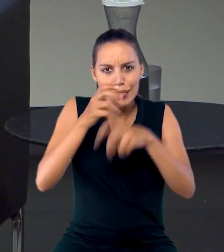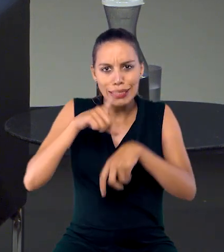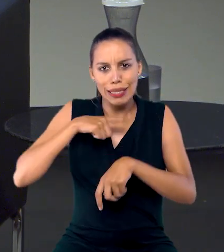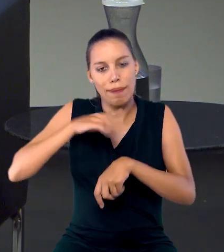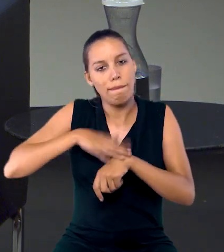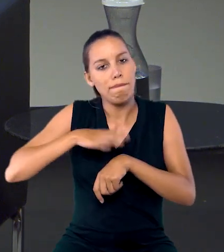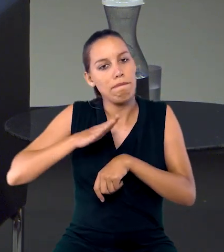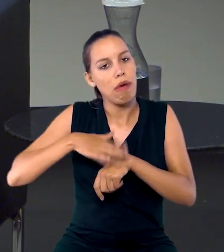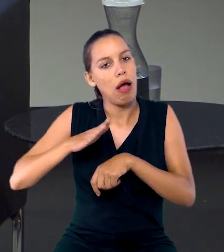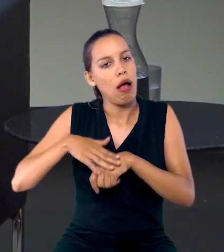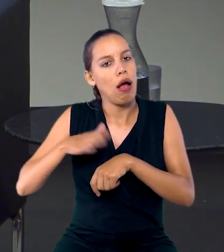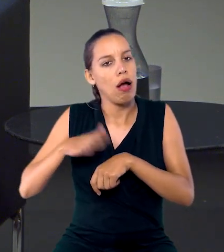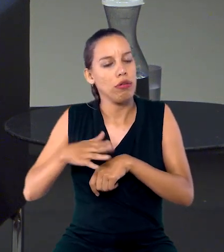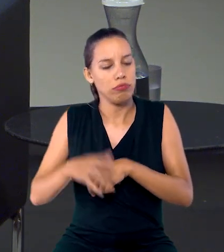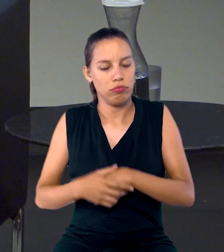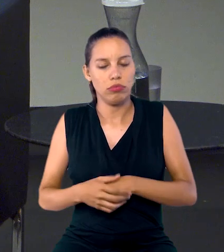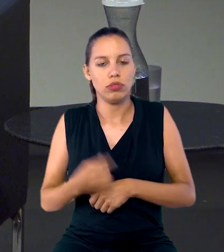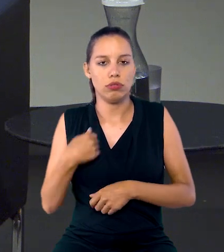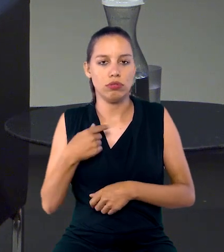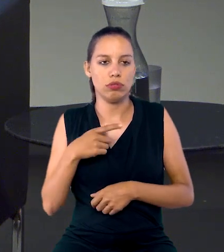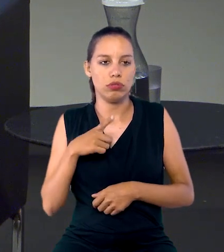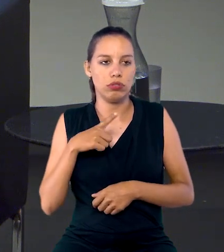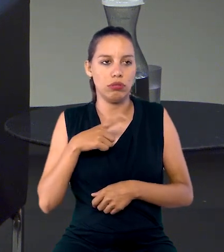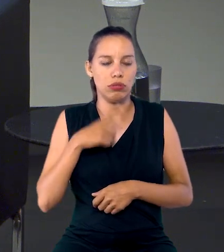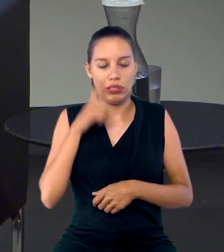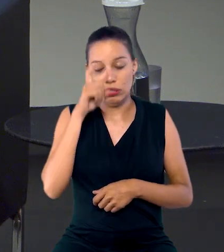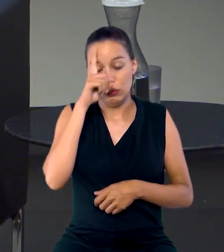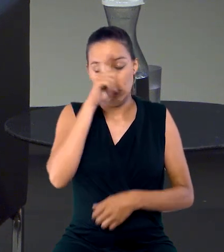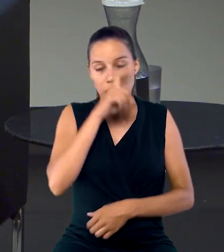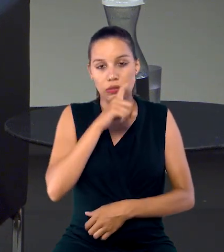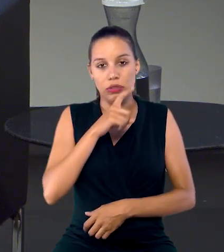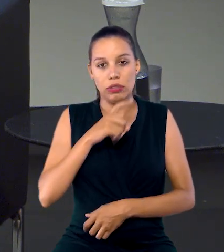mais difícil que eu já tive de escuta,